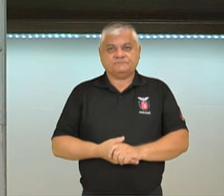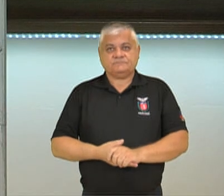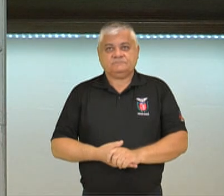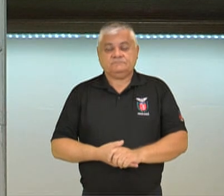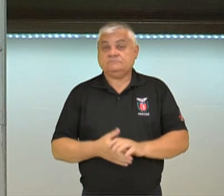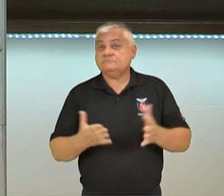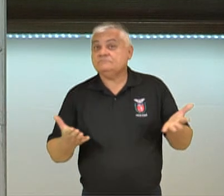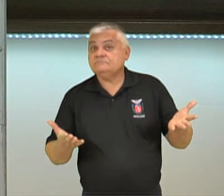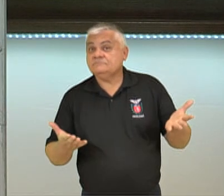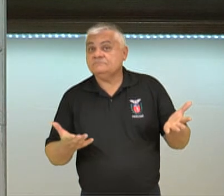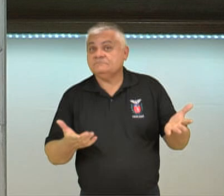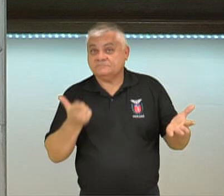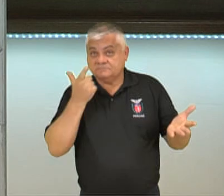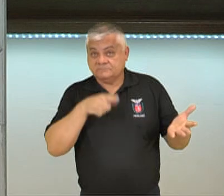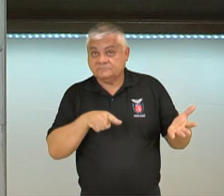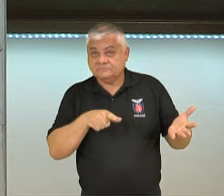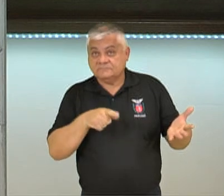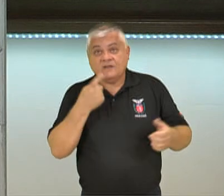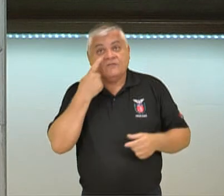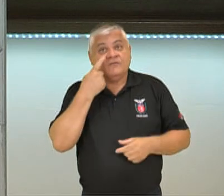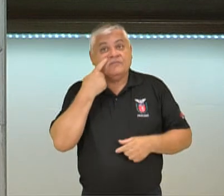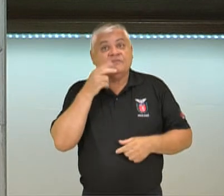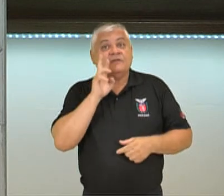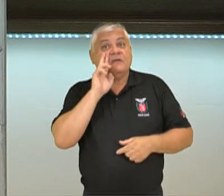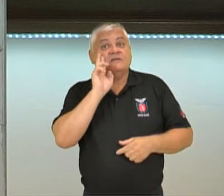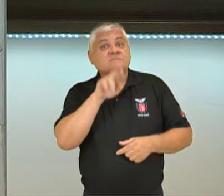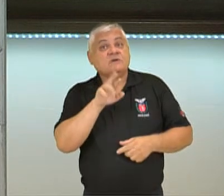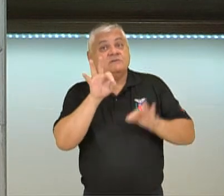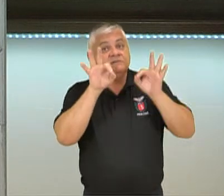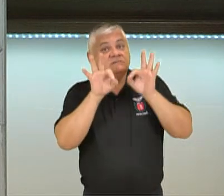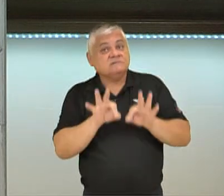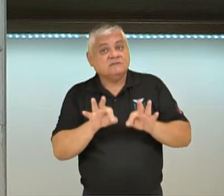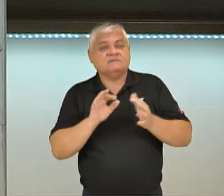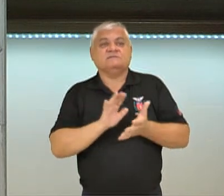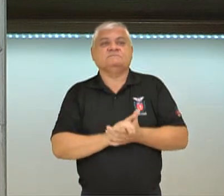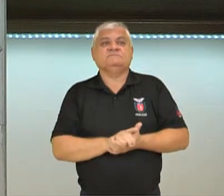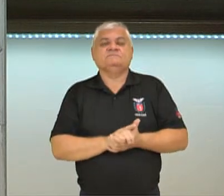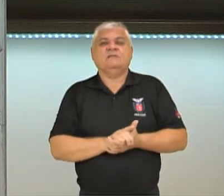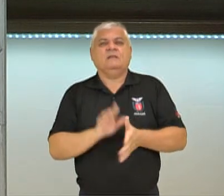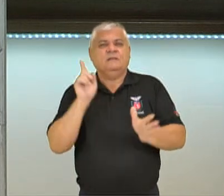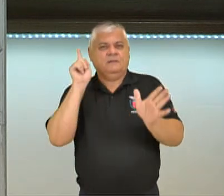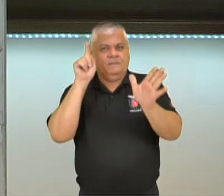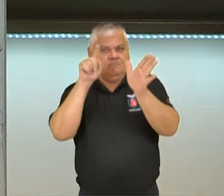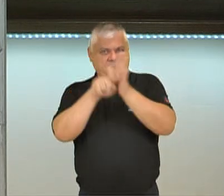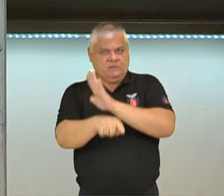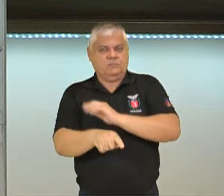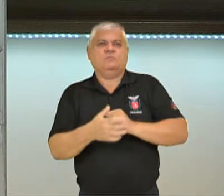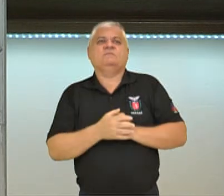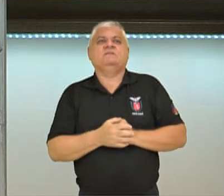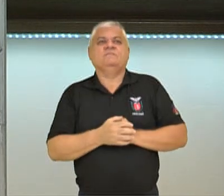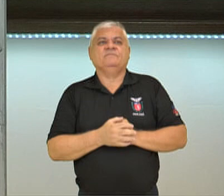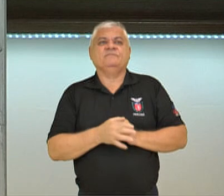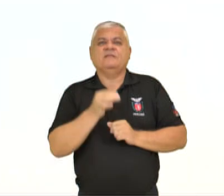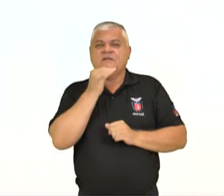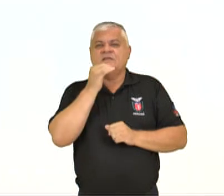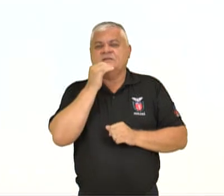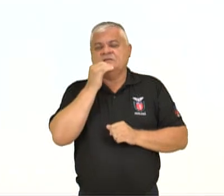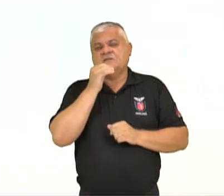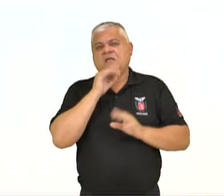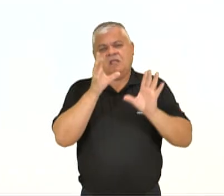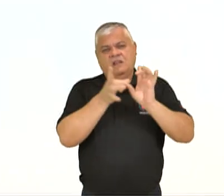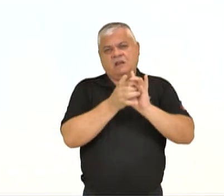E aí, pessoal, vamos ver qual é a resposta correta do quiz? A pergunta do quiz era: o